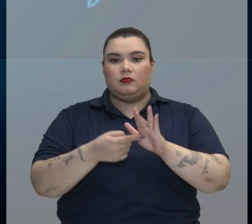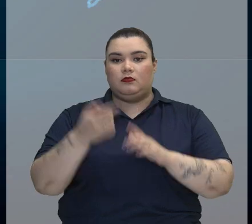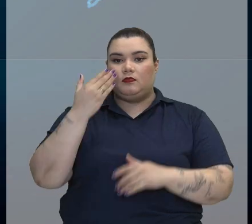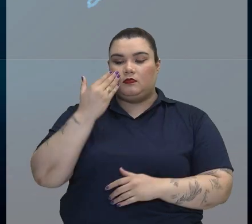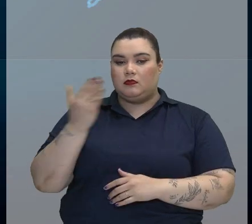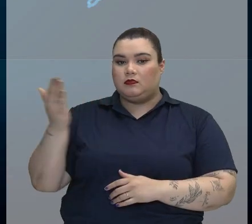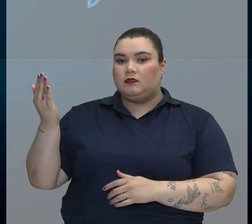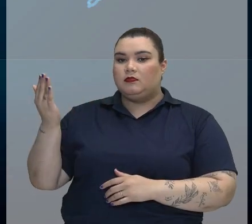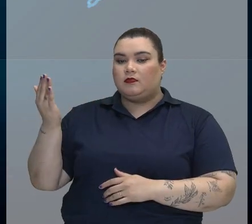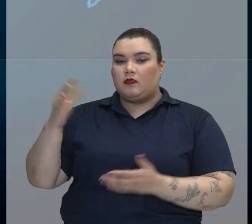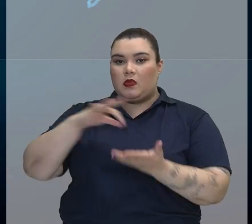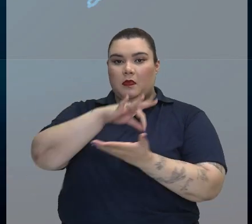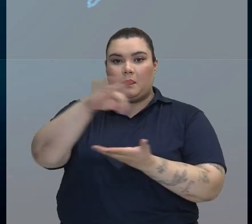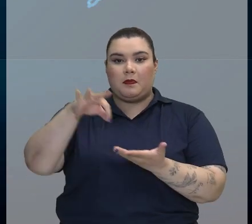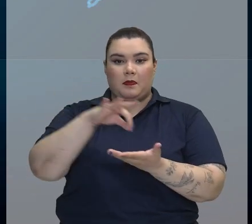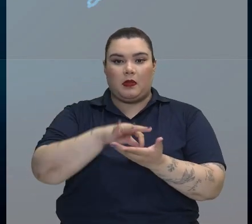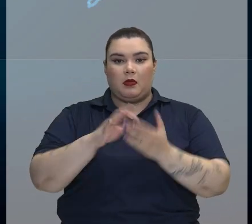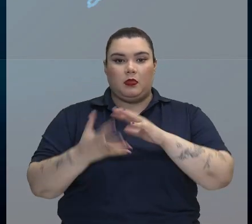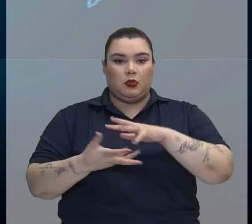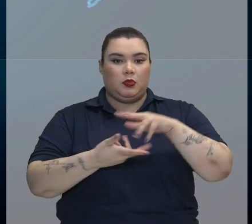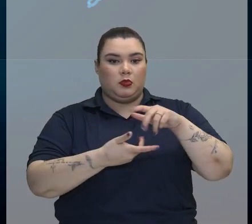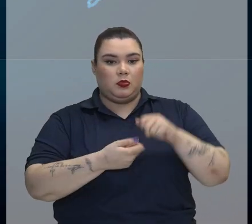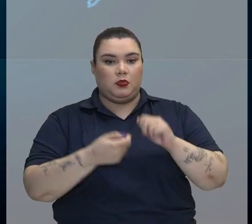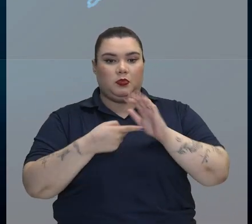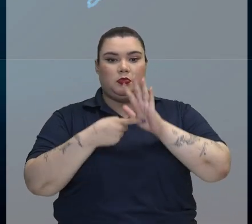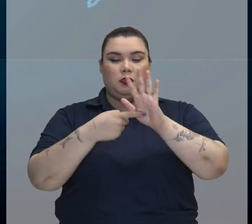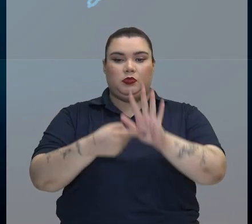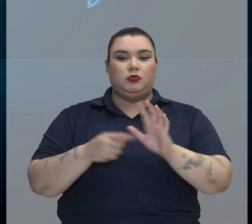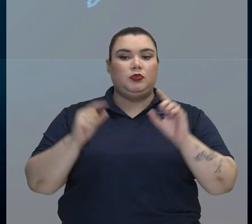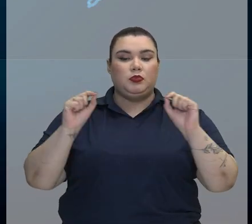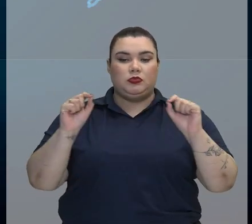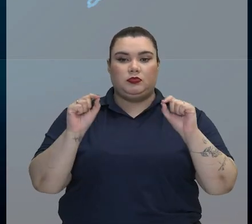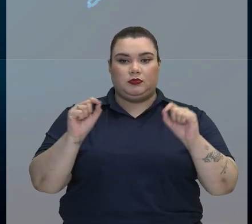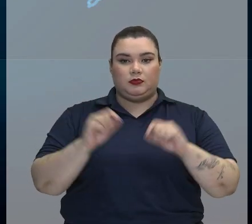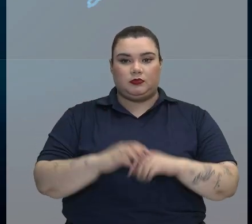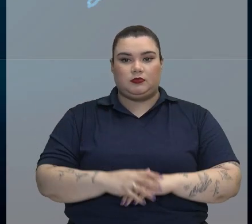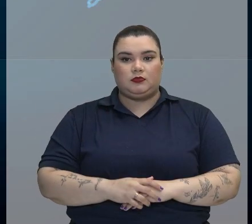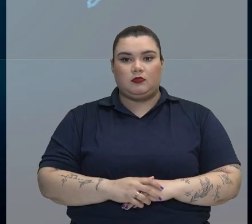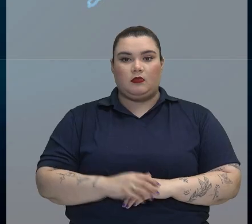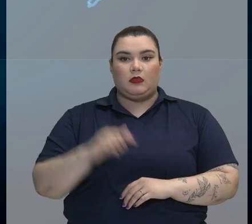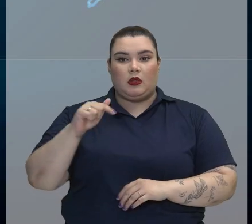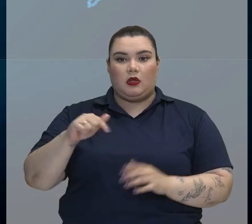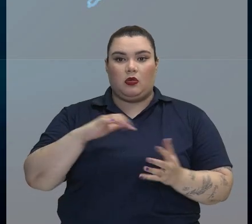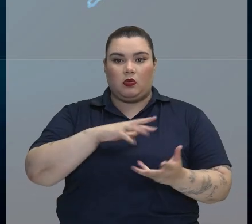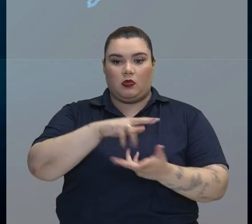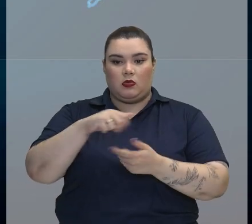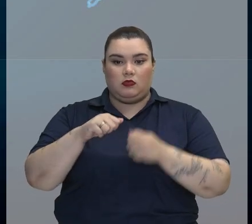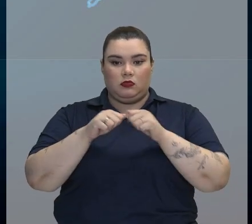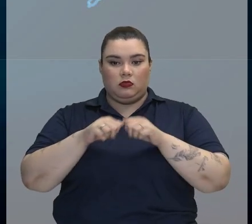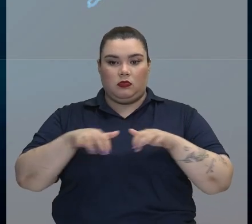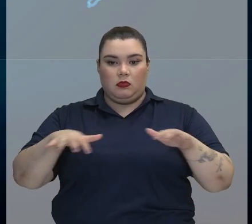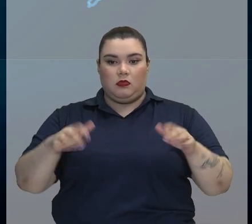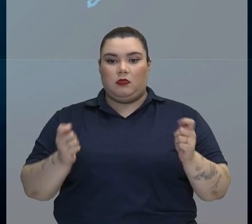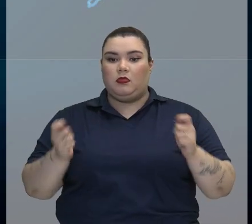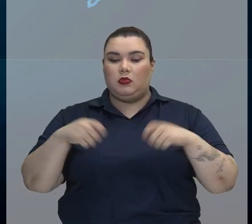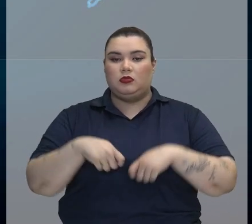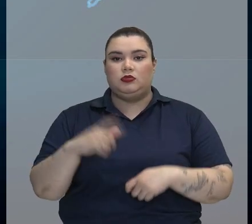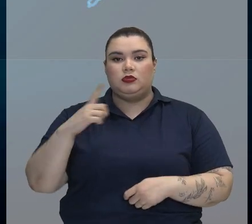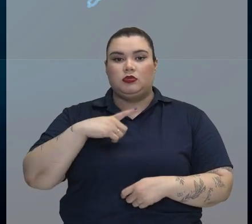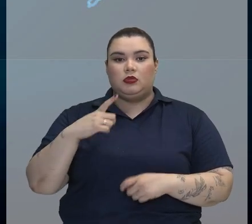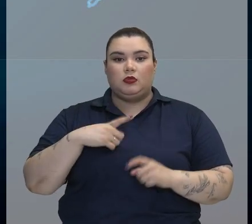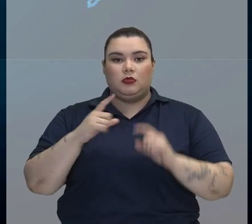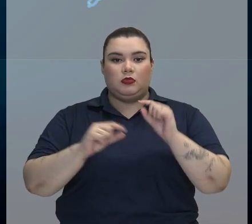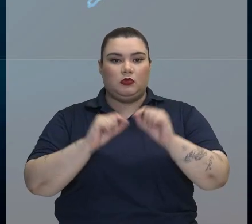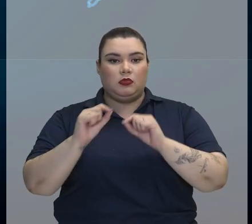mapa mundi e a globalização ela vai ter essa ideia. Então, a globalização, como ela vai poder